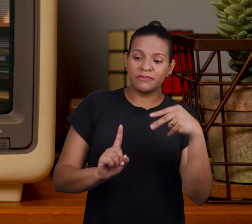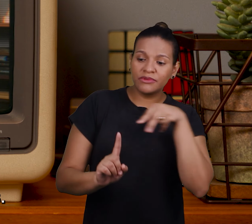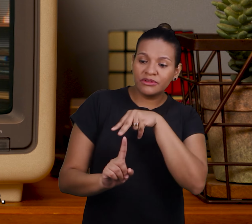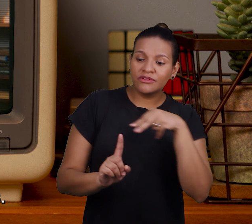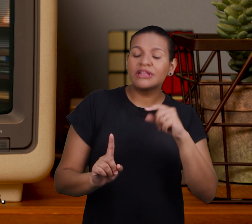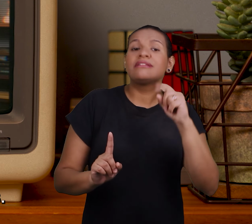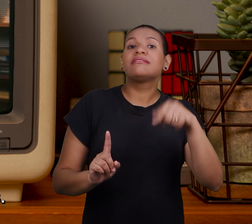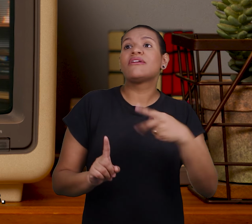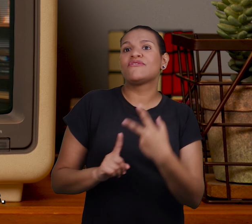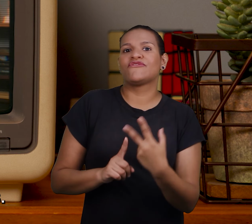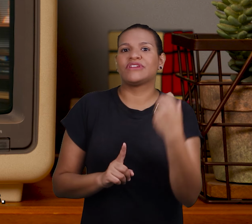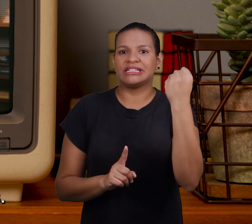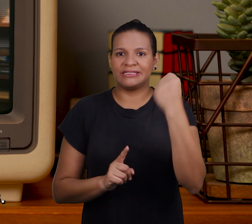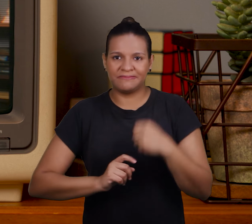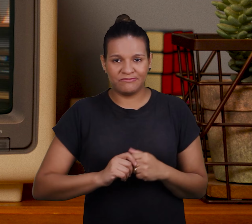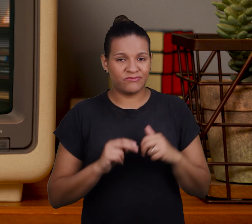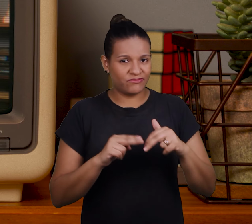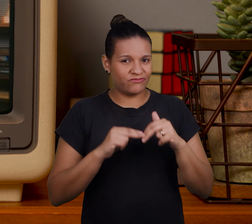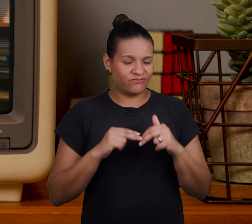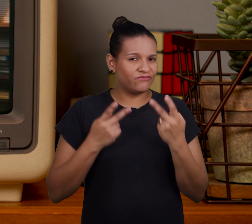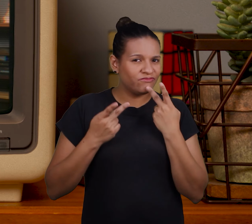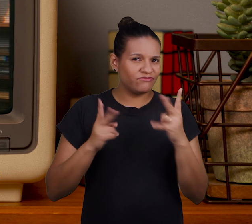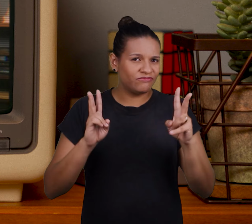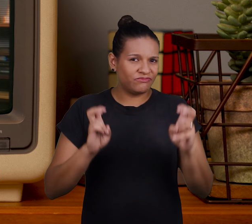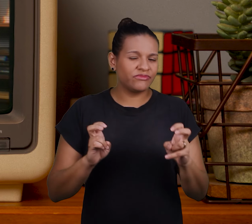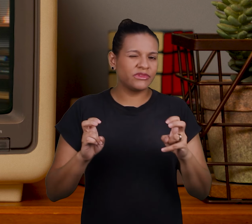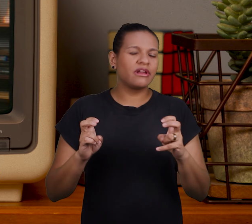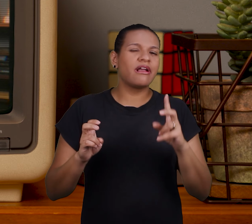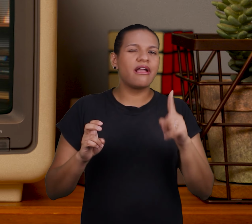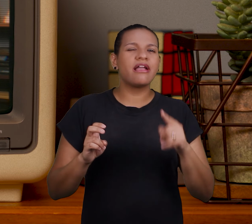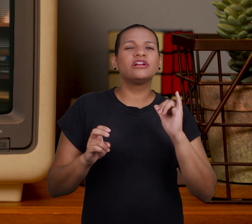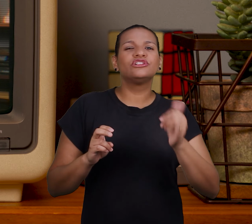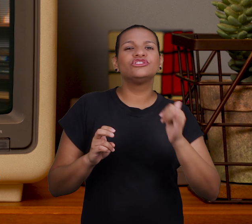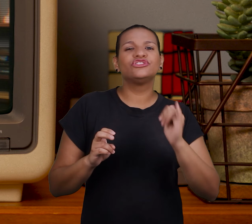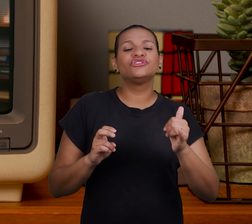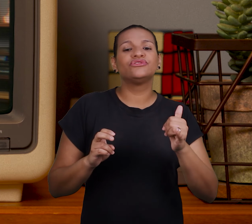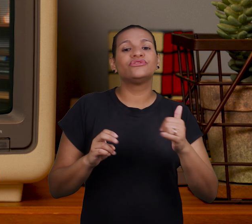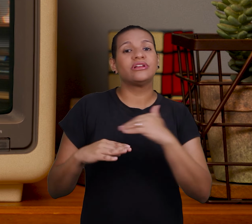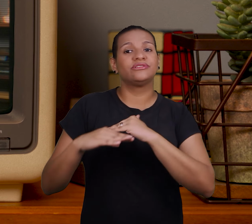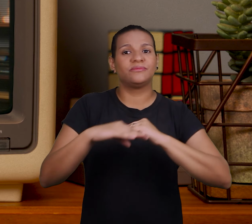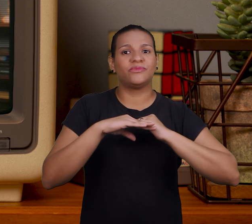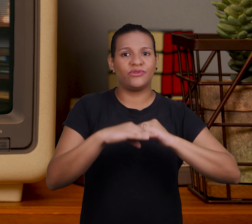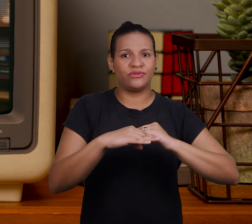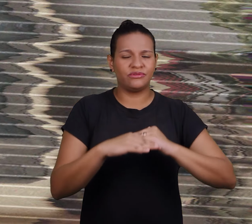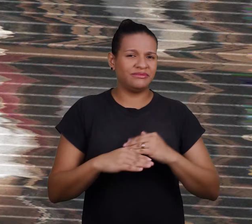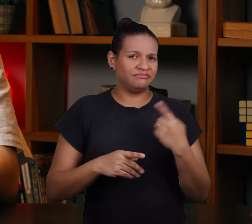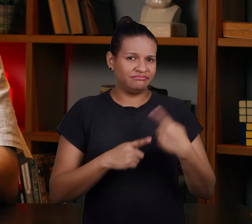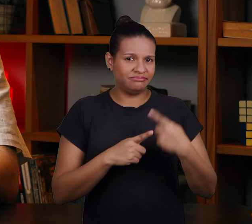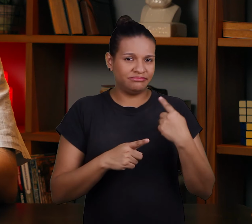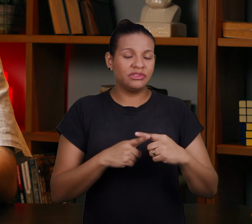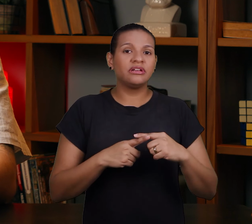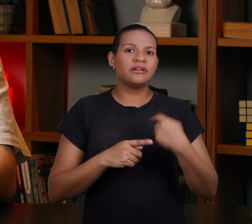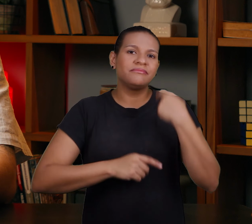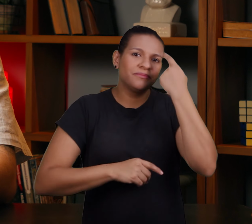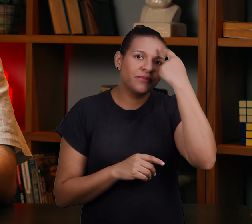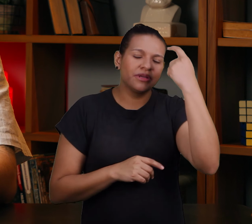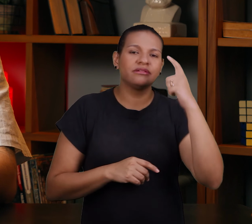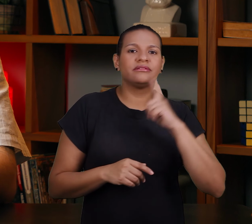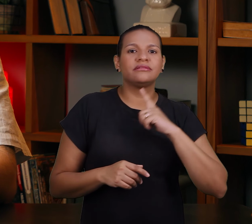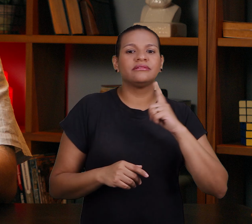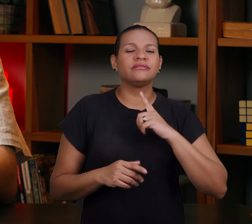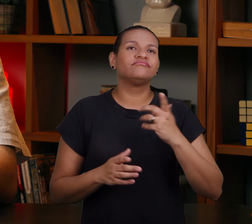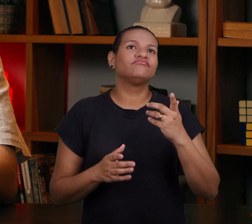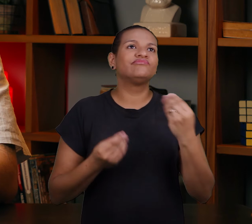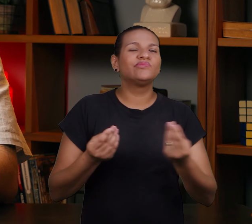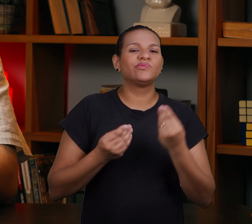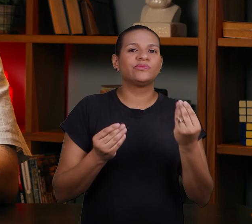quase sempre da perspectiva dos vencedores. Essa ótica é o que chamamos de discurso hegemônico. Se entende por discurso hegemônico a